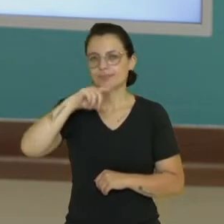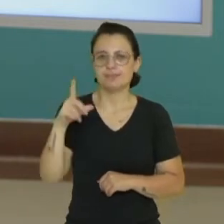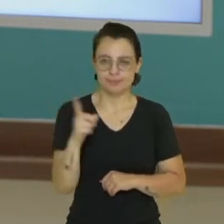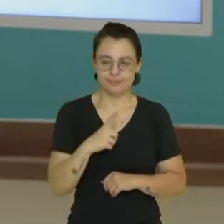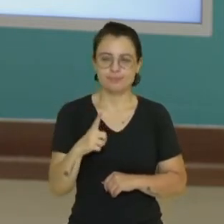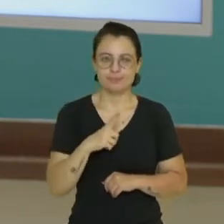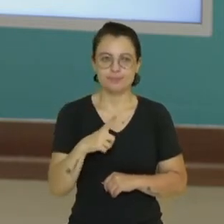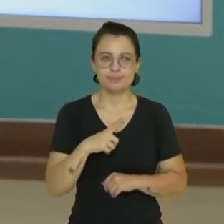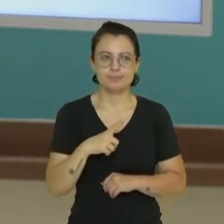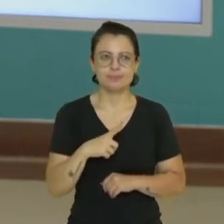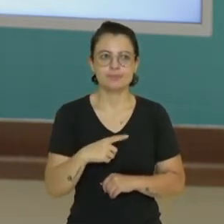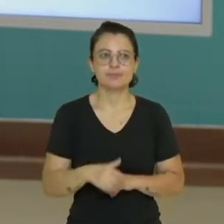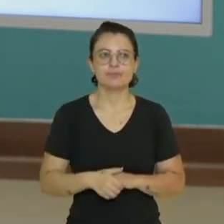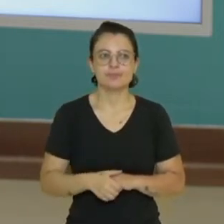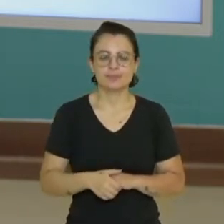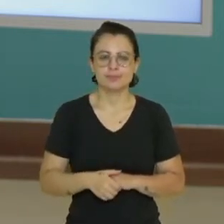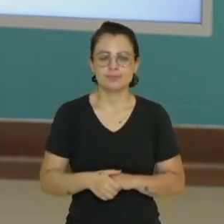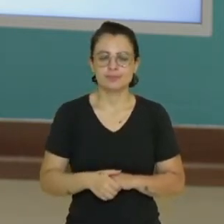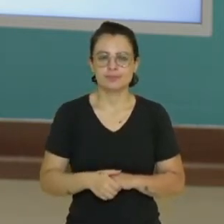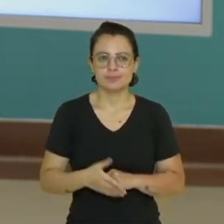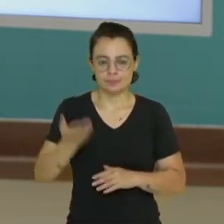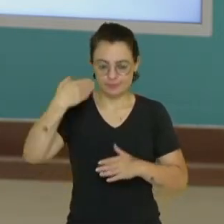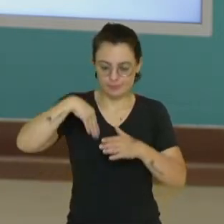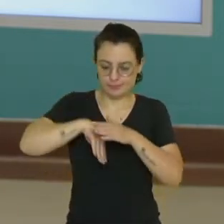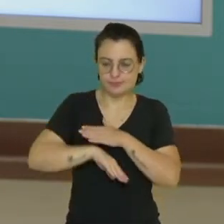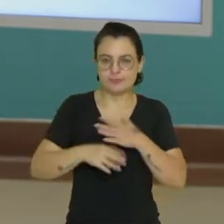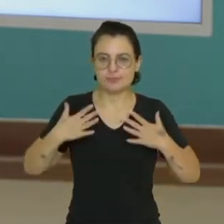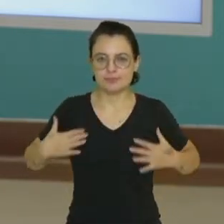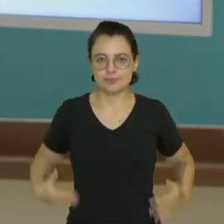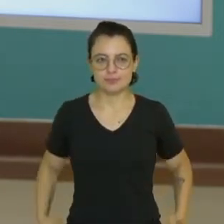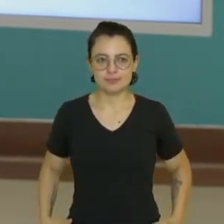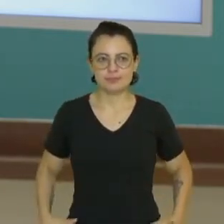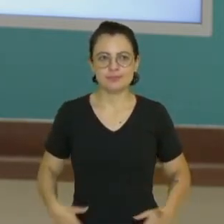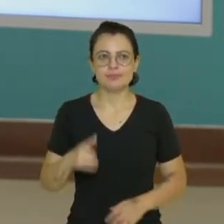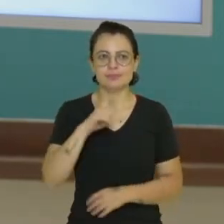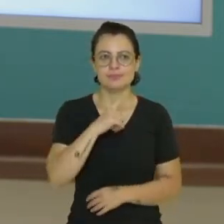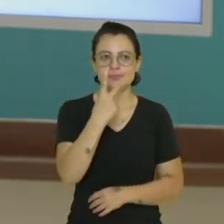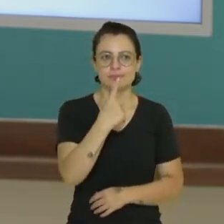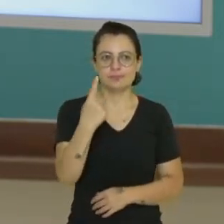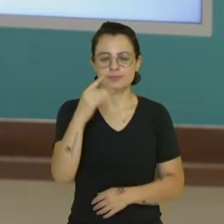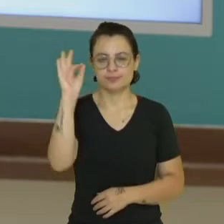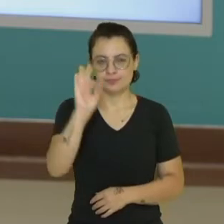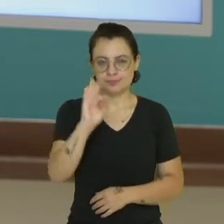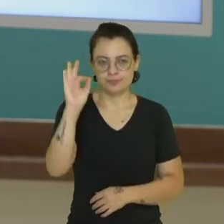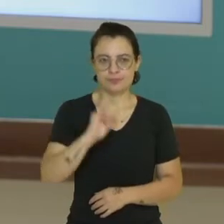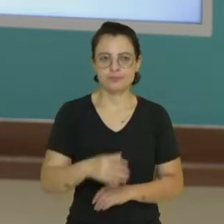inspiramos pelo nariz para adentrar o nosso corpo, com 21%.